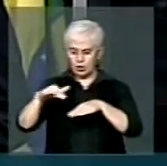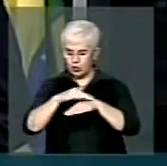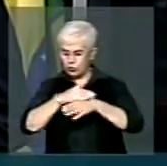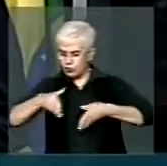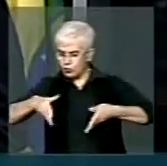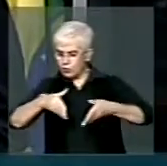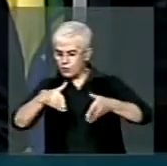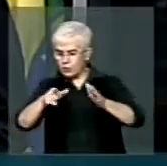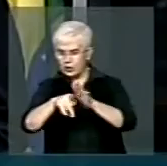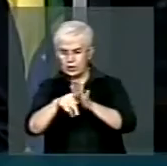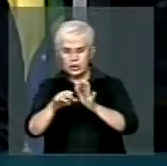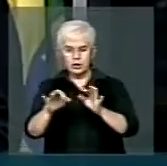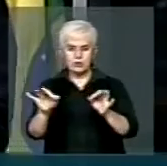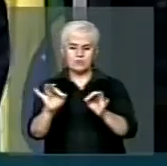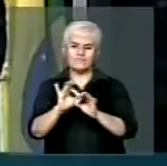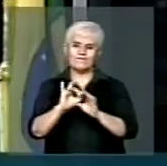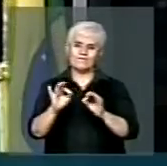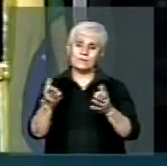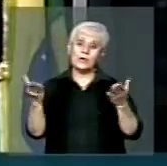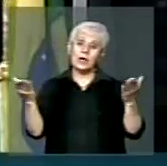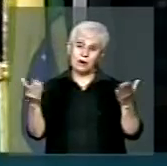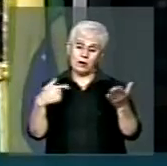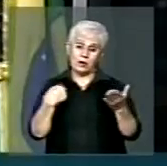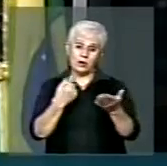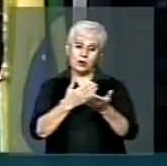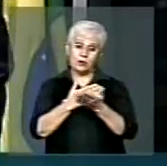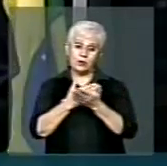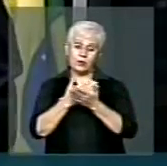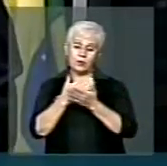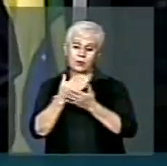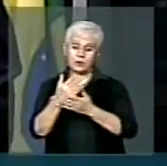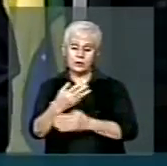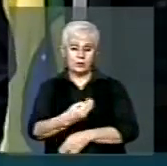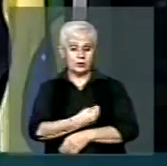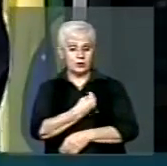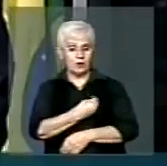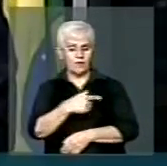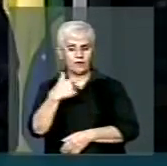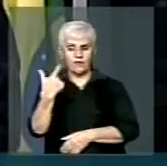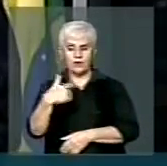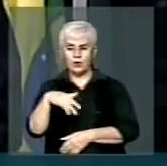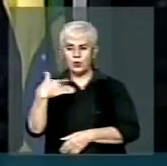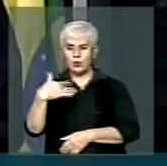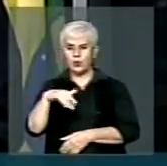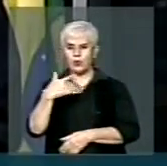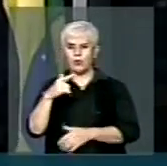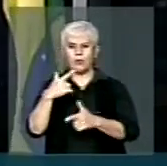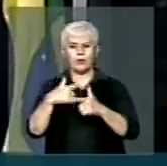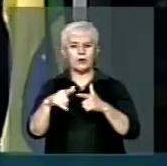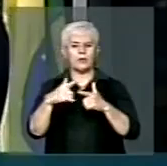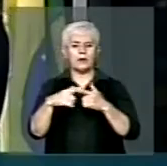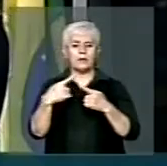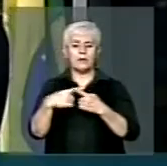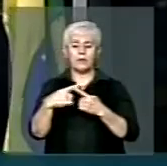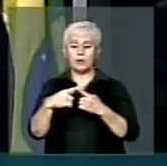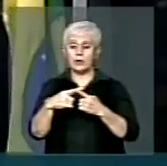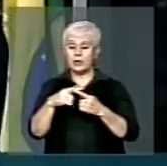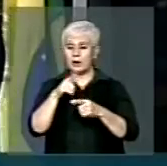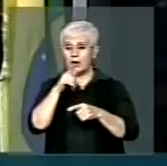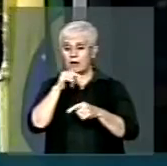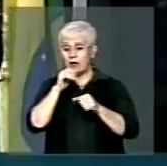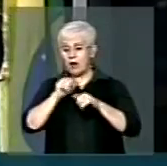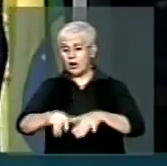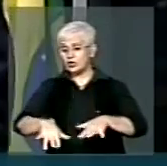E agora nós estamos começando a viver aquele que é o maior problema, que é o pós-enchente. Na fase